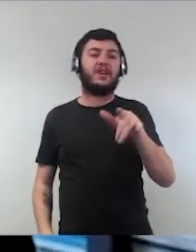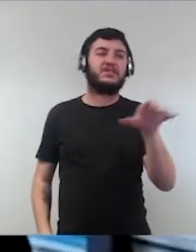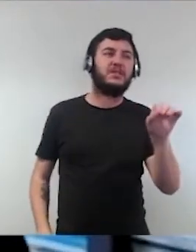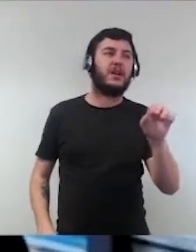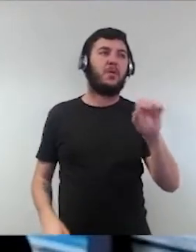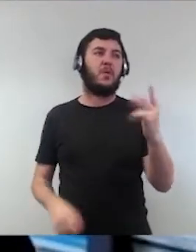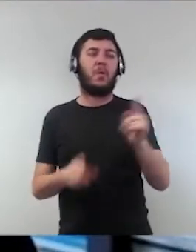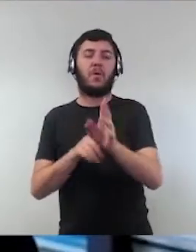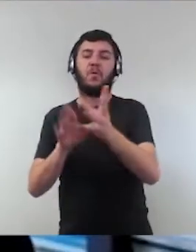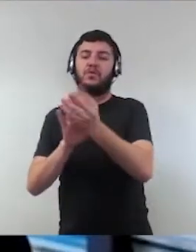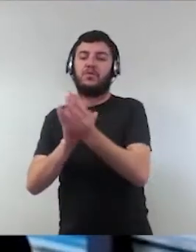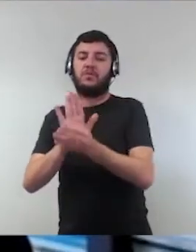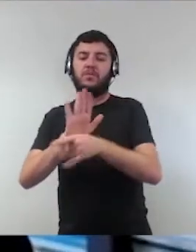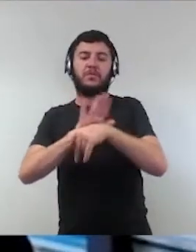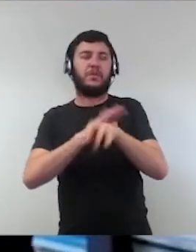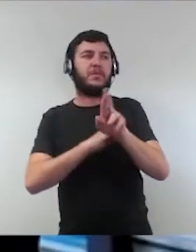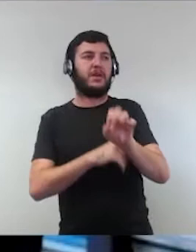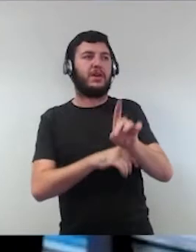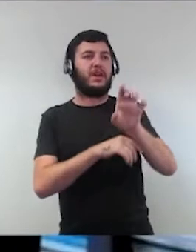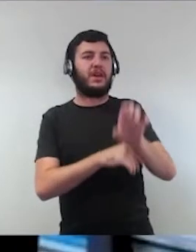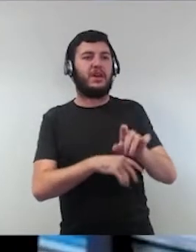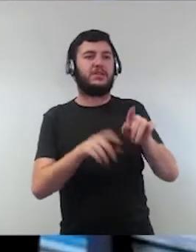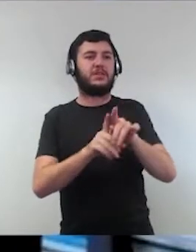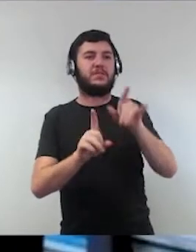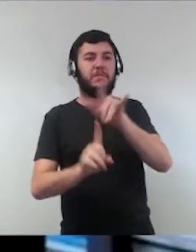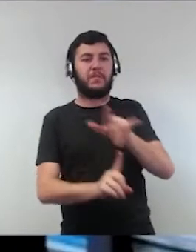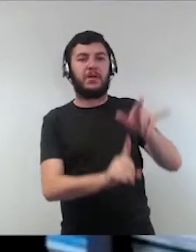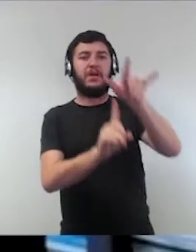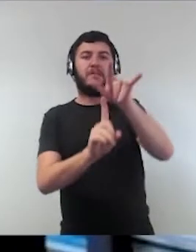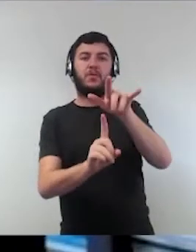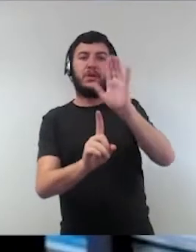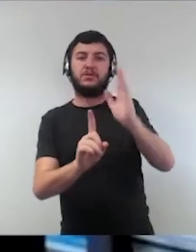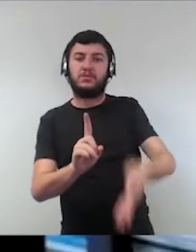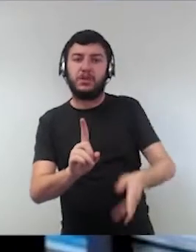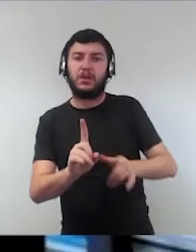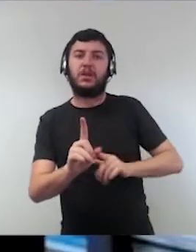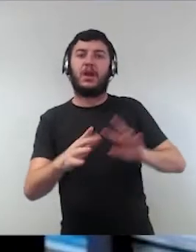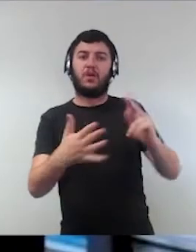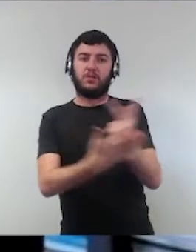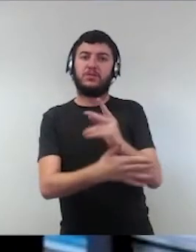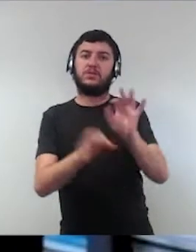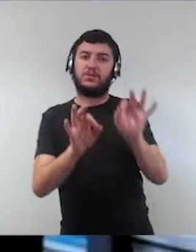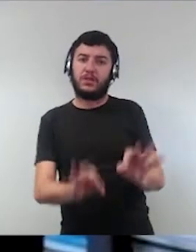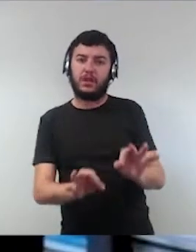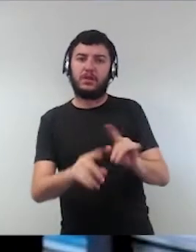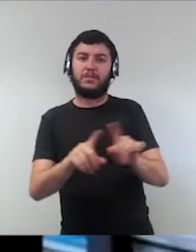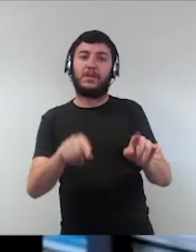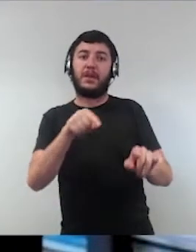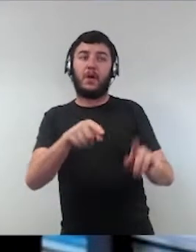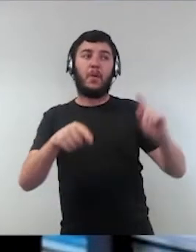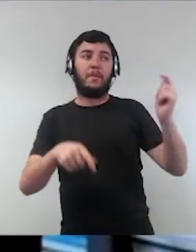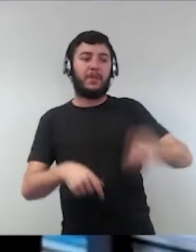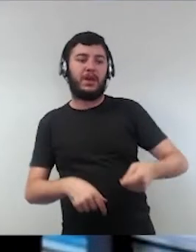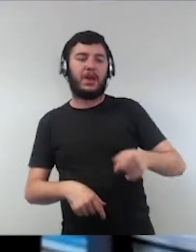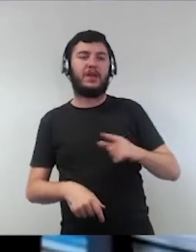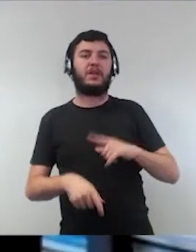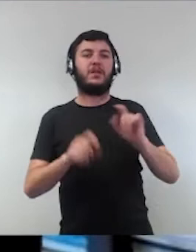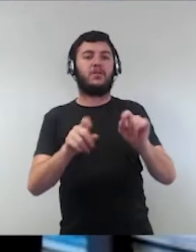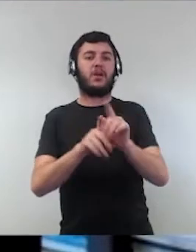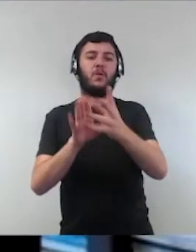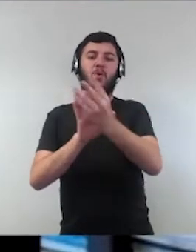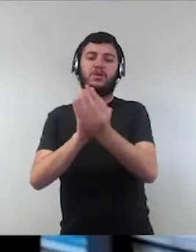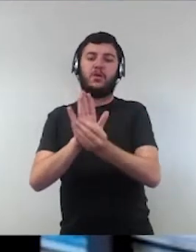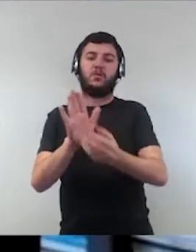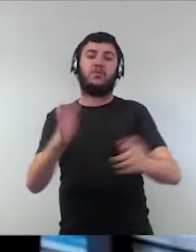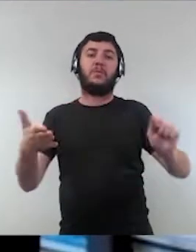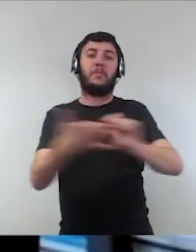alguma coisa está sendo manipulada naquela rede, elas são obrigadas a fazer um juízo para retirar aquele conteúdo,